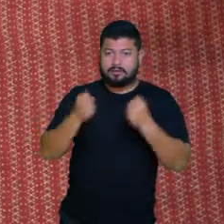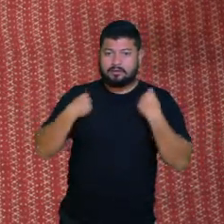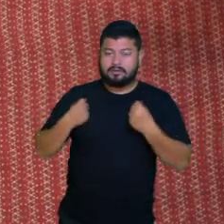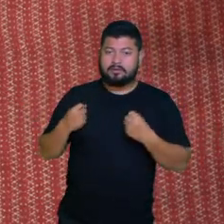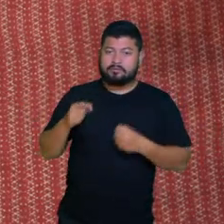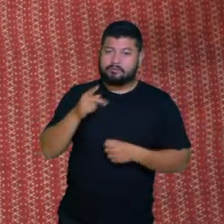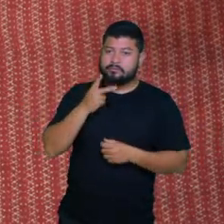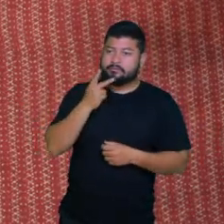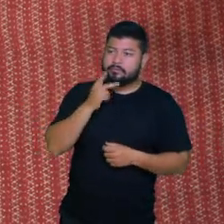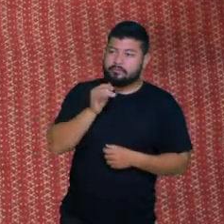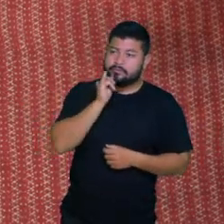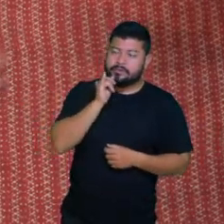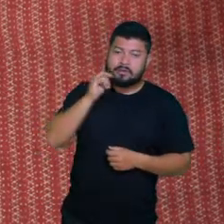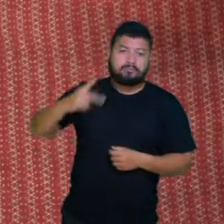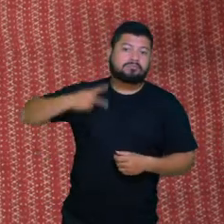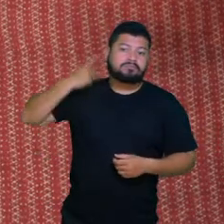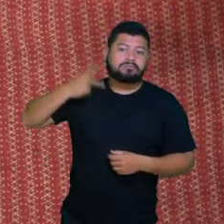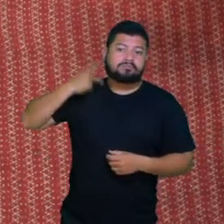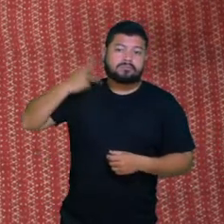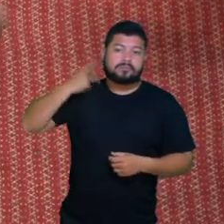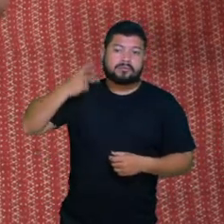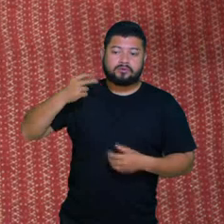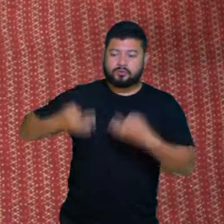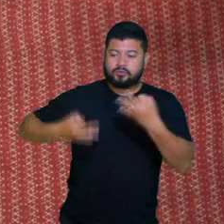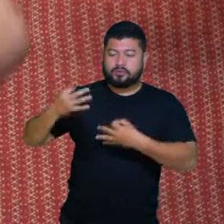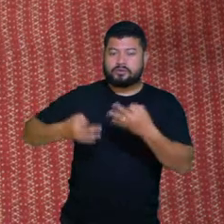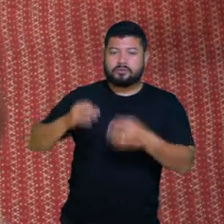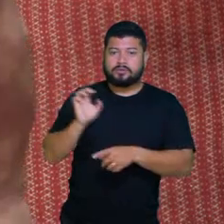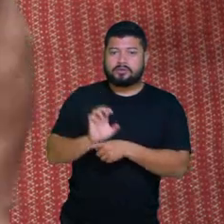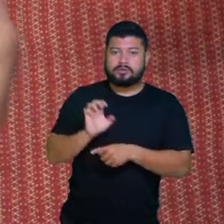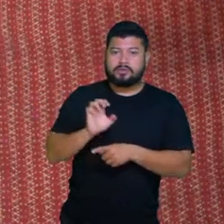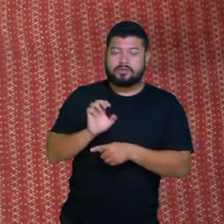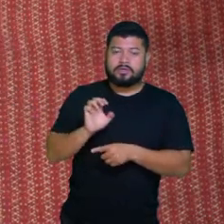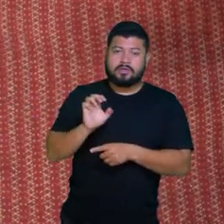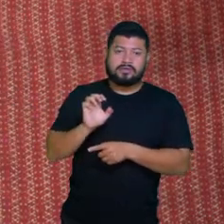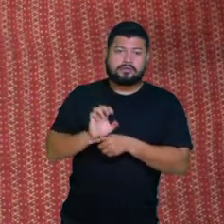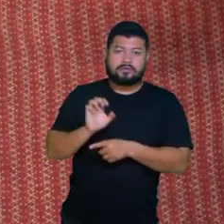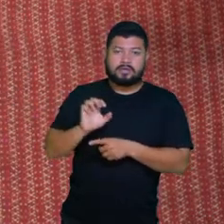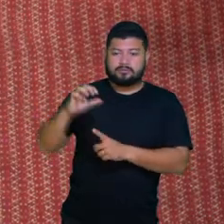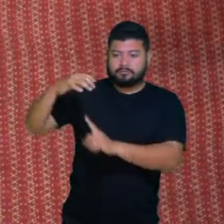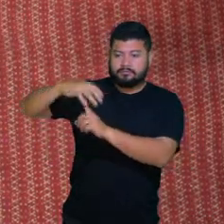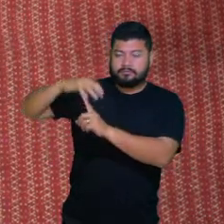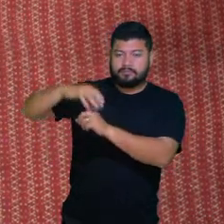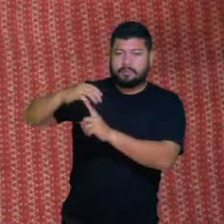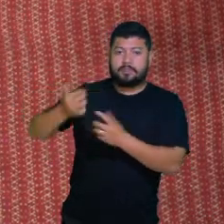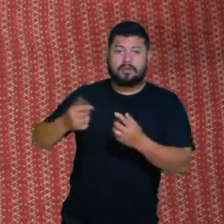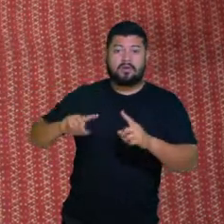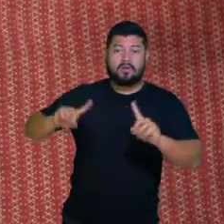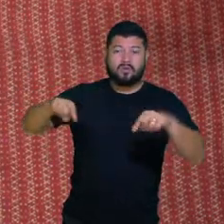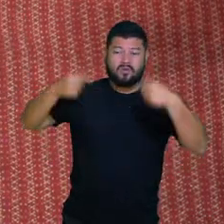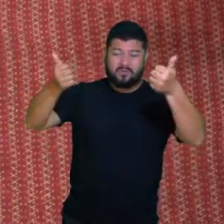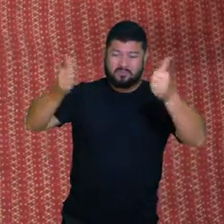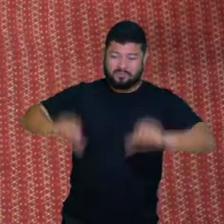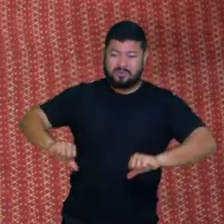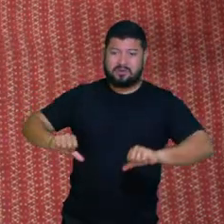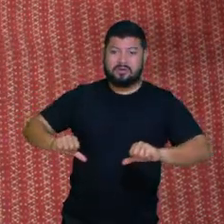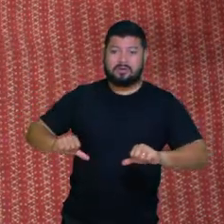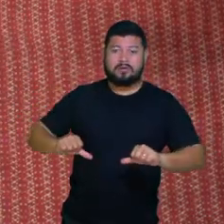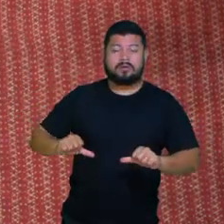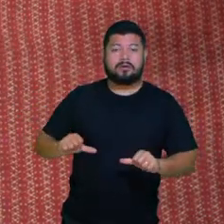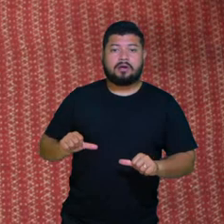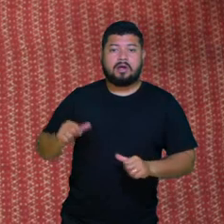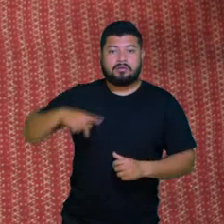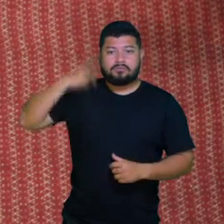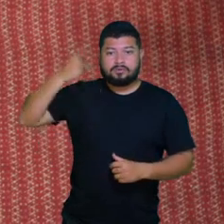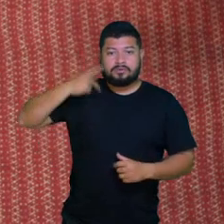Justiça do Estado do Paraná Murilo de Jácomo que a pior coisa de não ter uma política